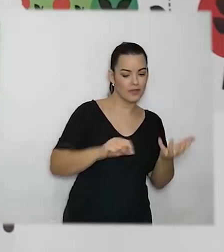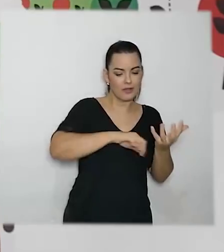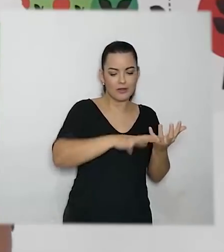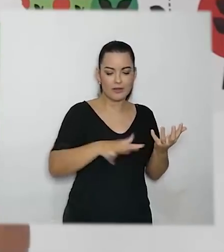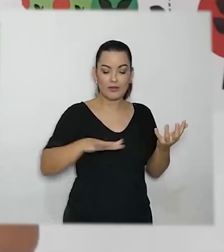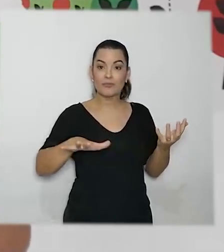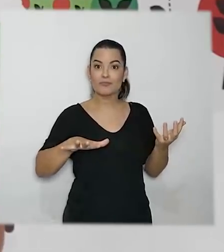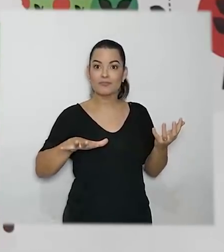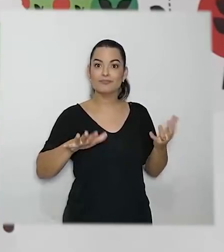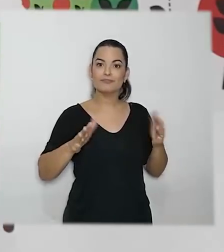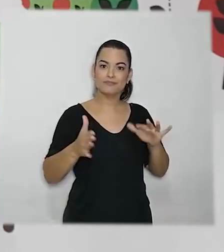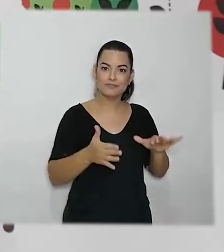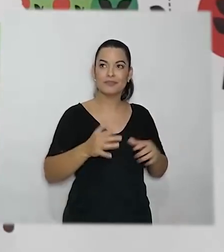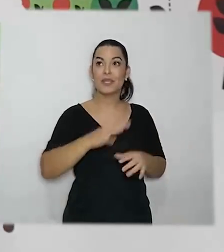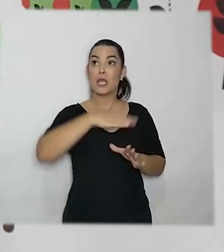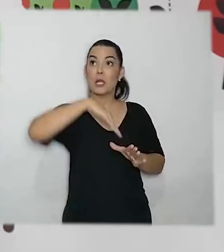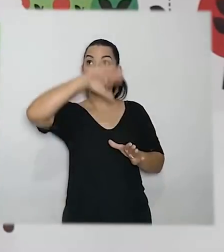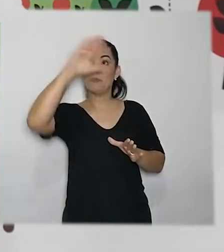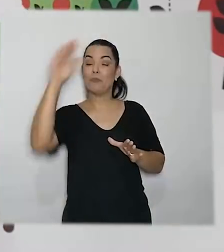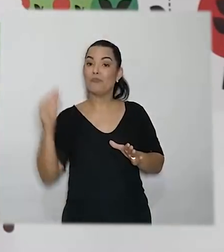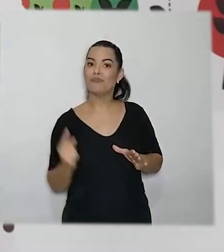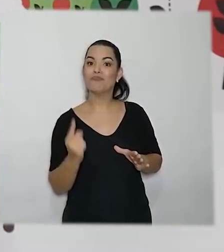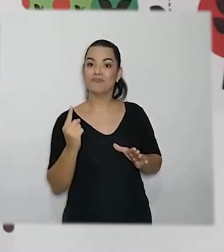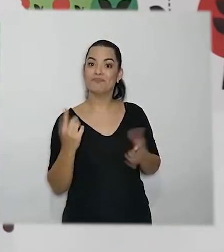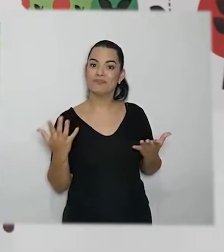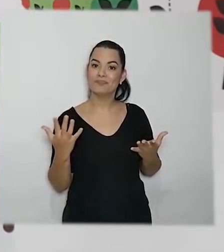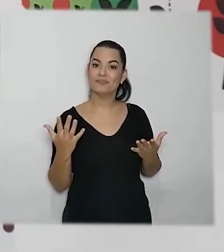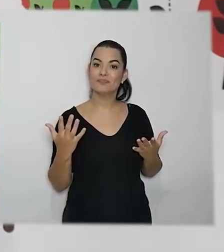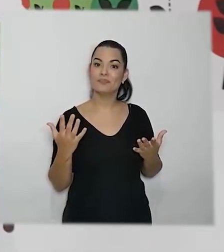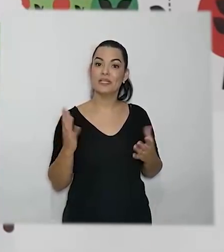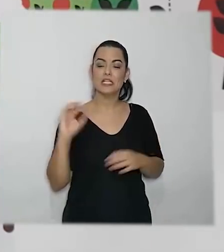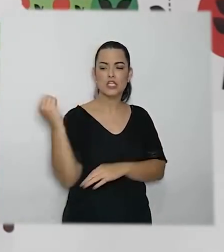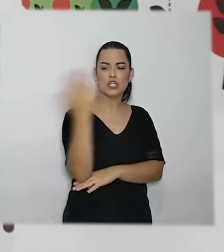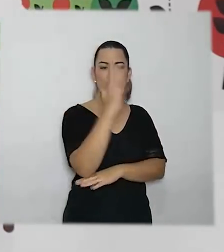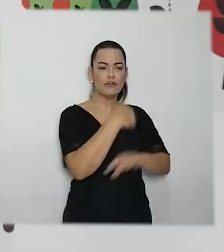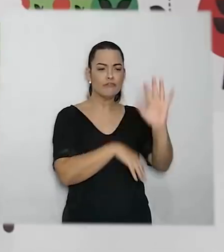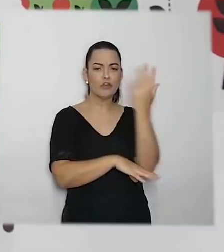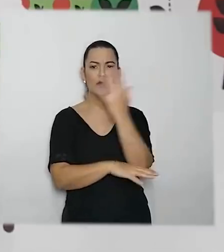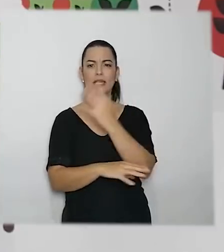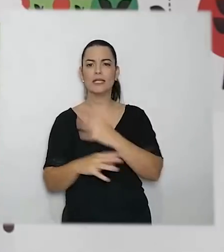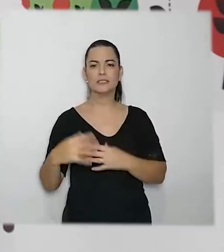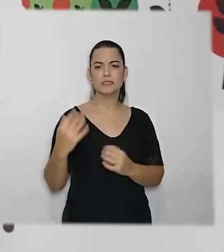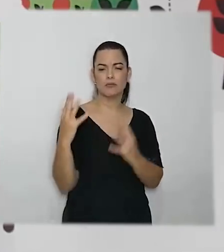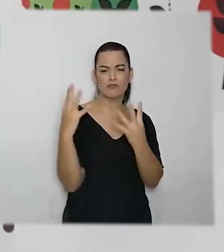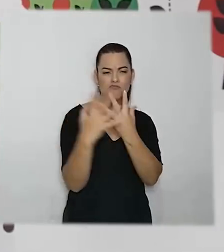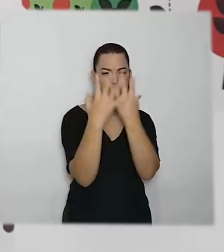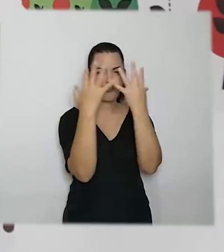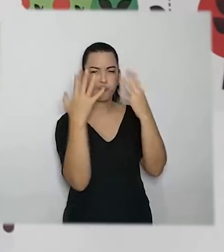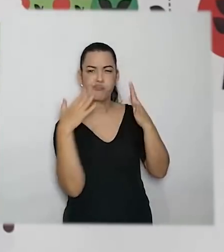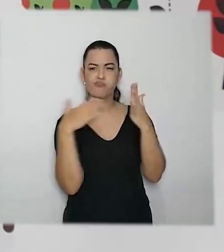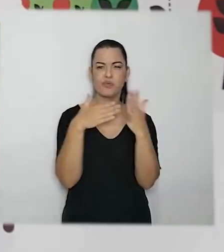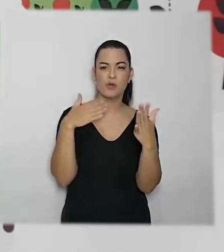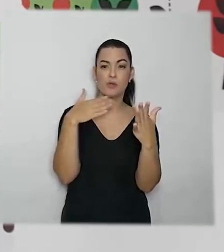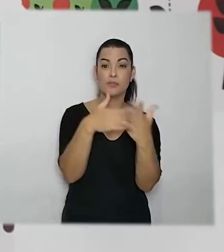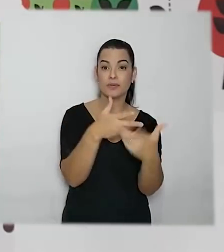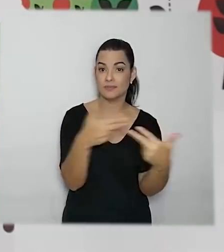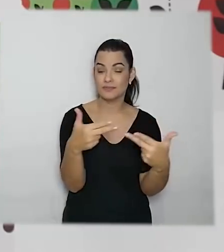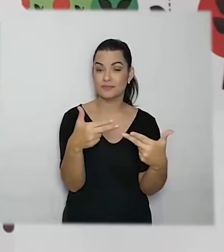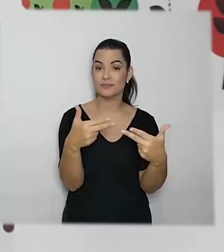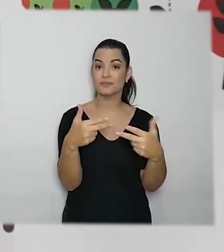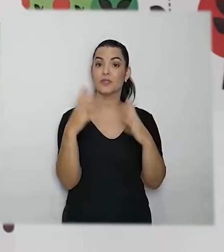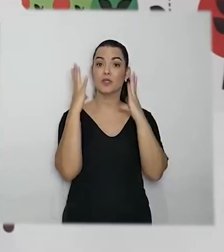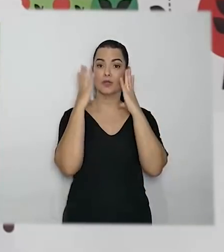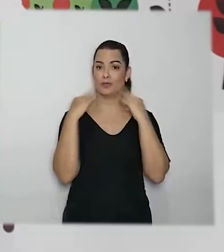montanha, alguns obstáculos ali no meio da floresta pelos quais Medonho passou usando